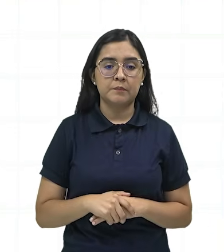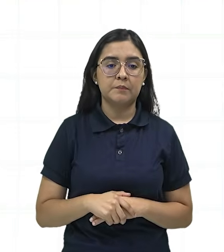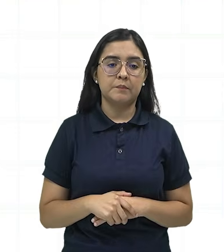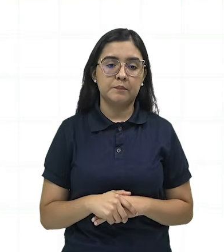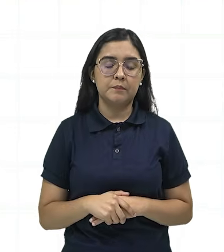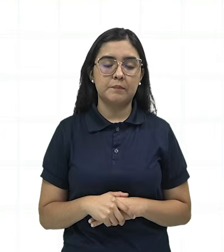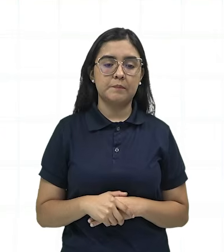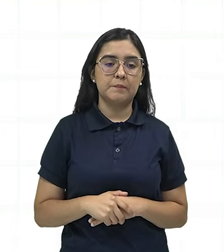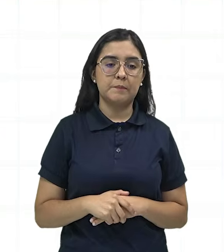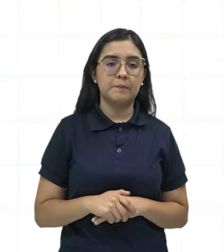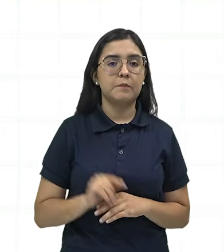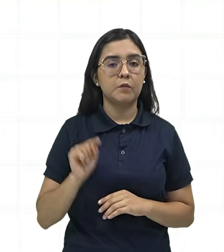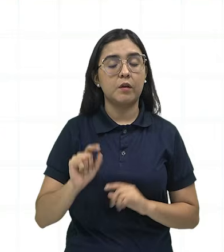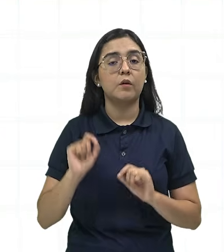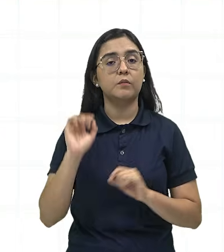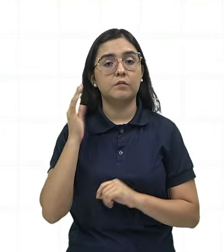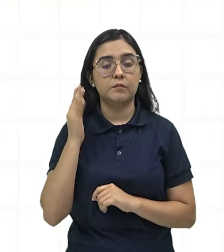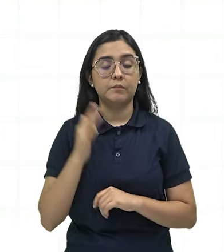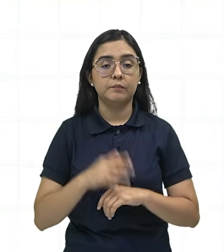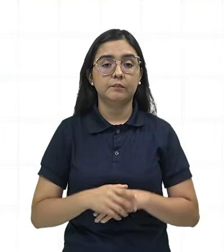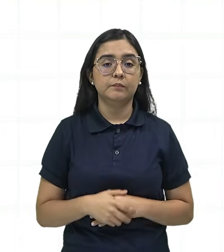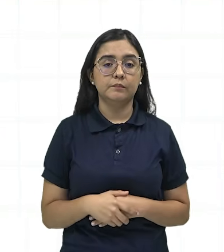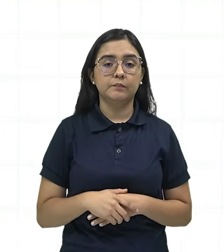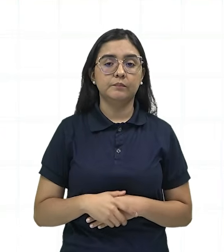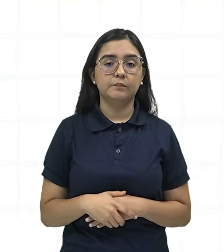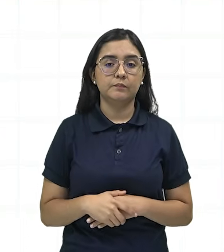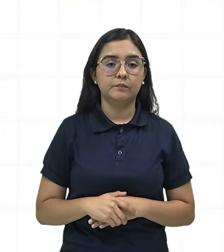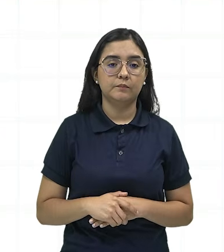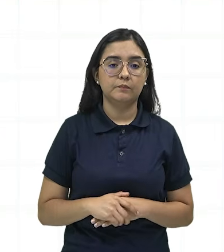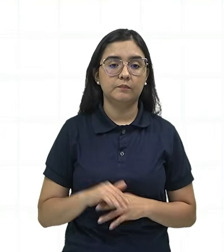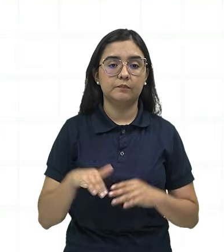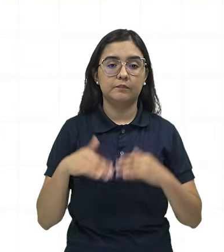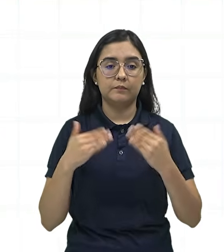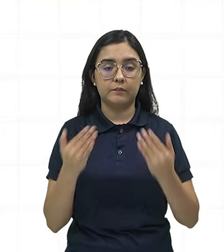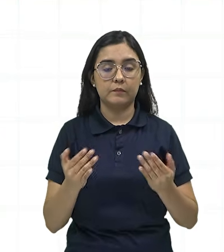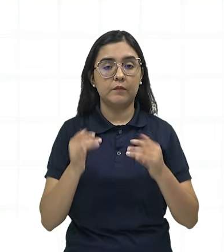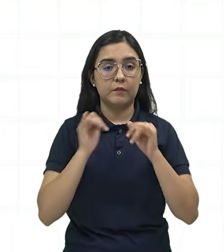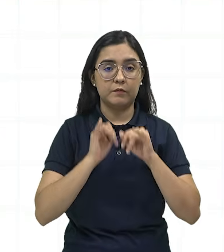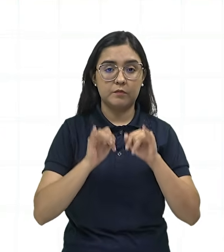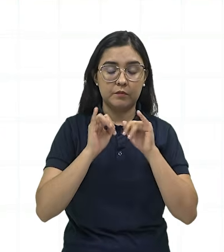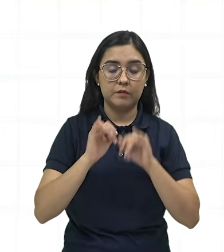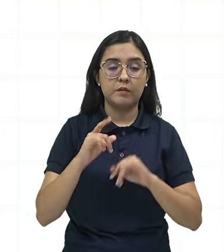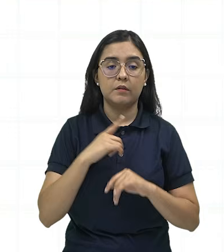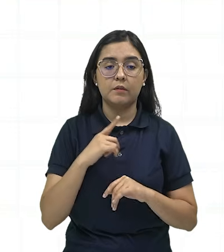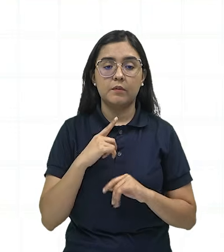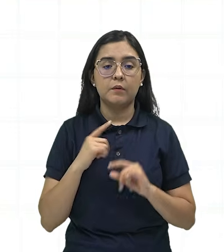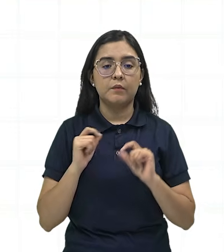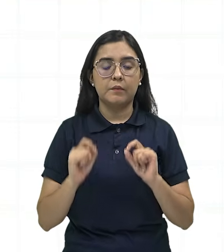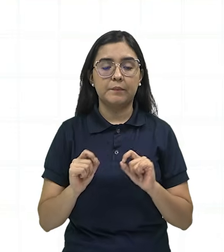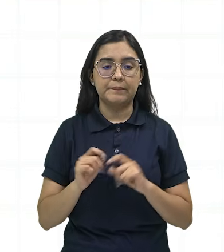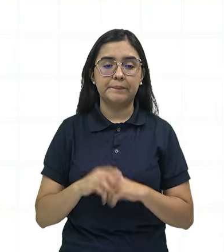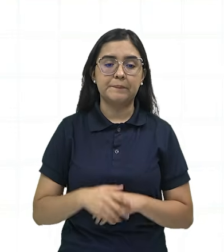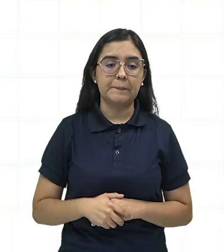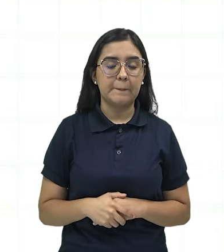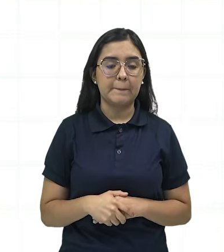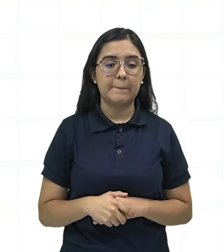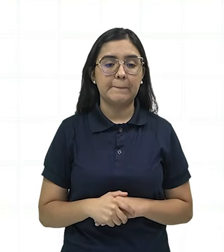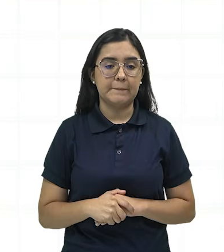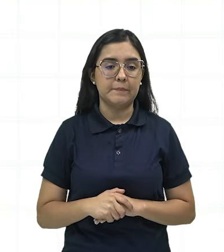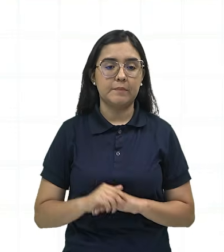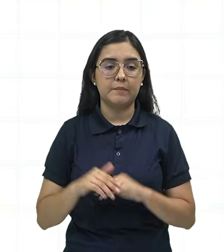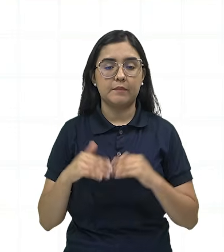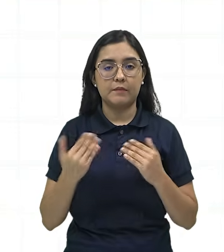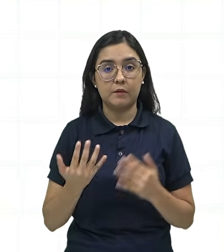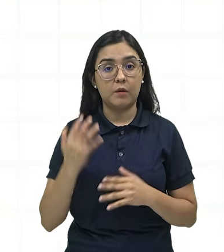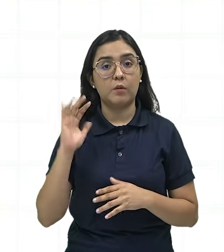respeito desse fato que ocorreu. Então, a notícia, ela tem a ver com algo que acontece